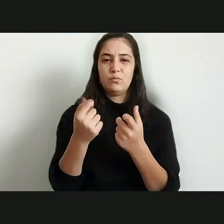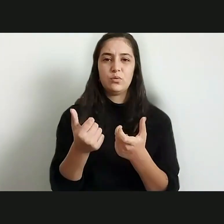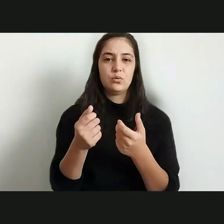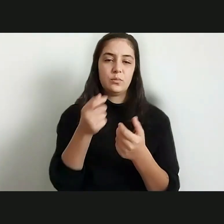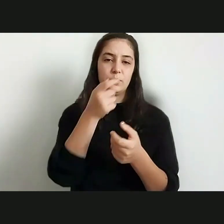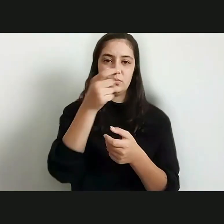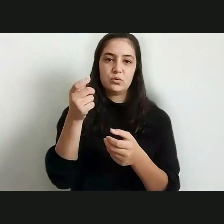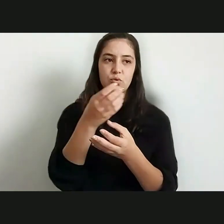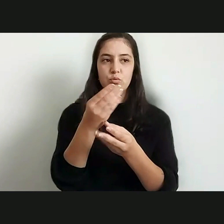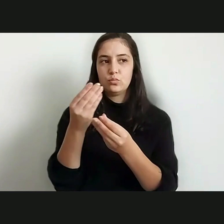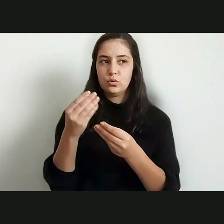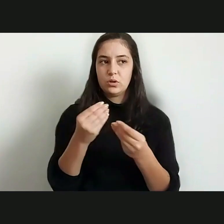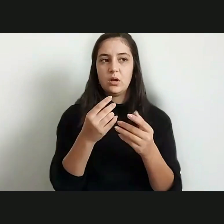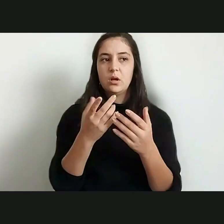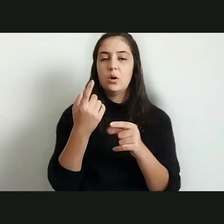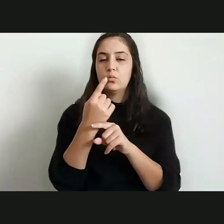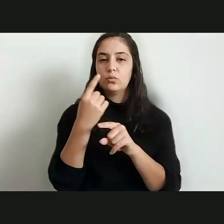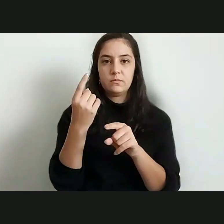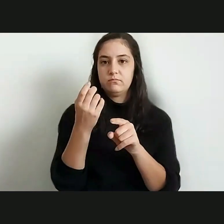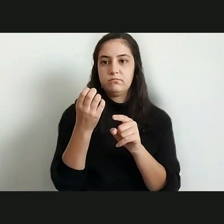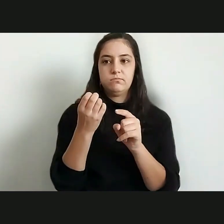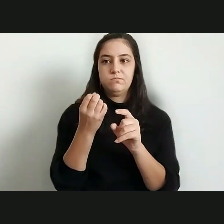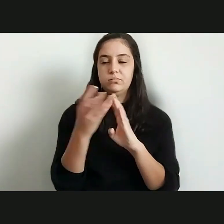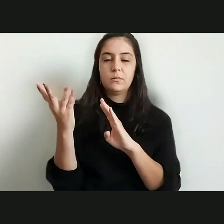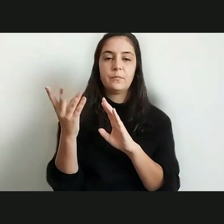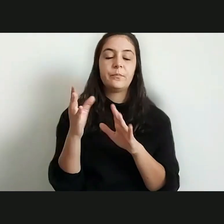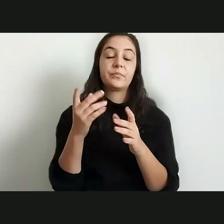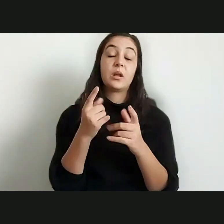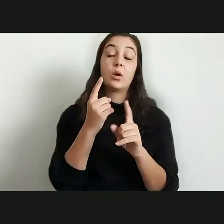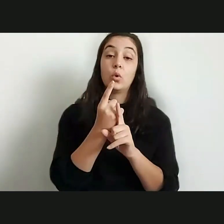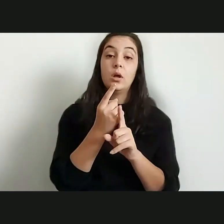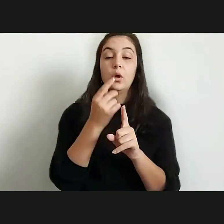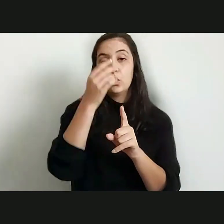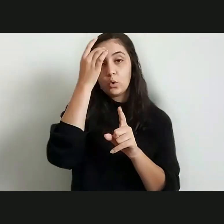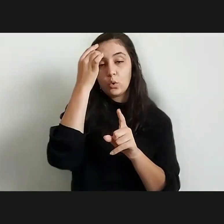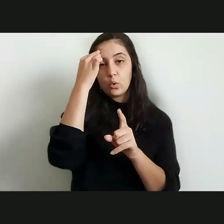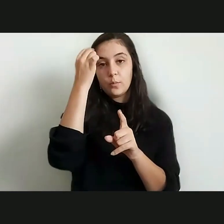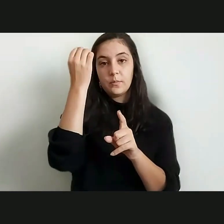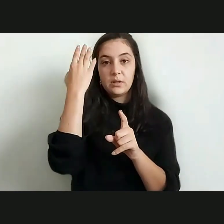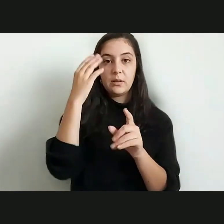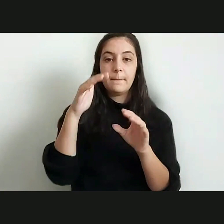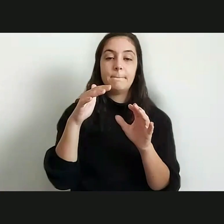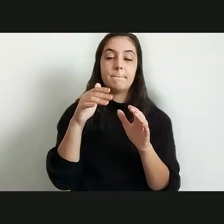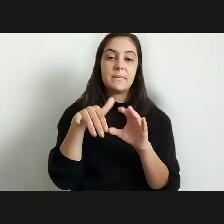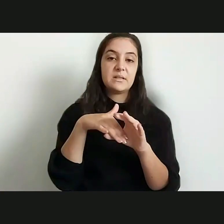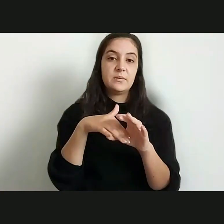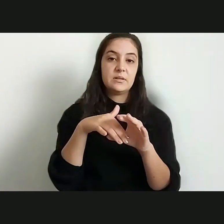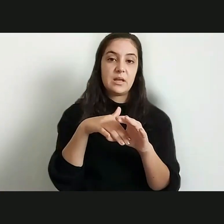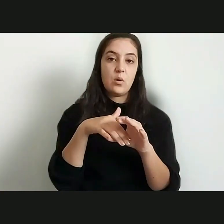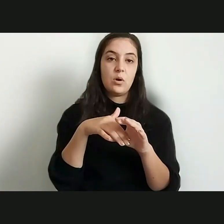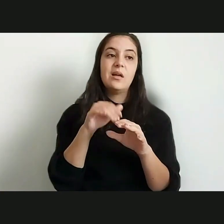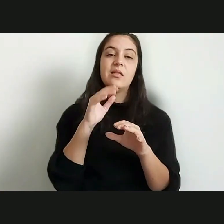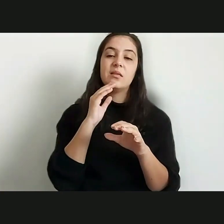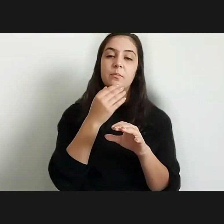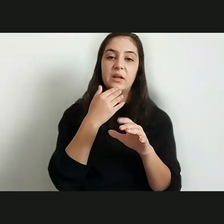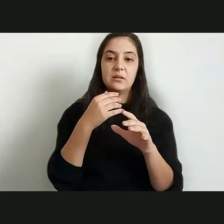por várias razões. E uma delas é que é preciso compreender que a participação é uma variável que depende dos resultados que ela pode gerar. O